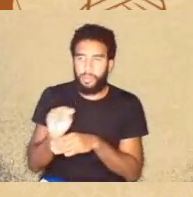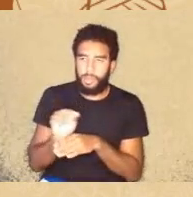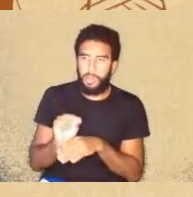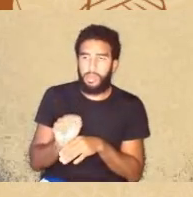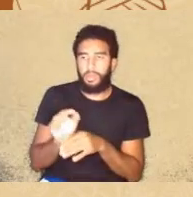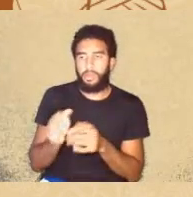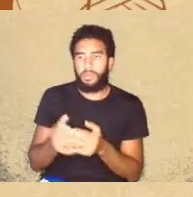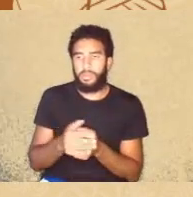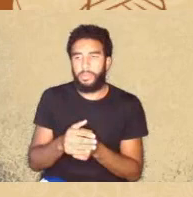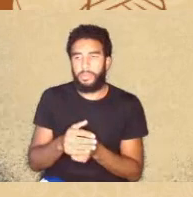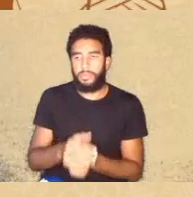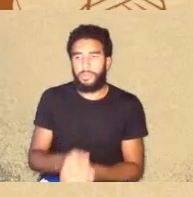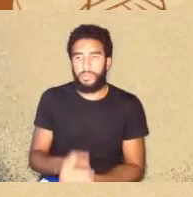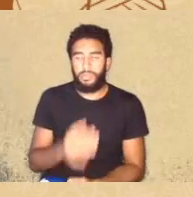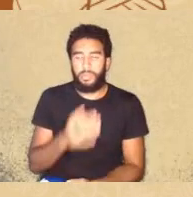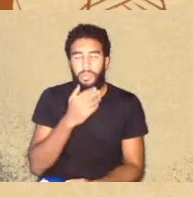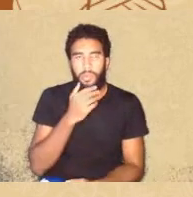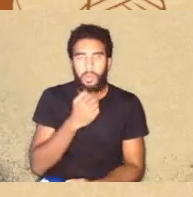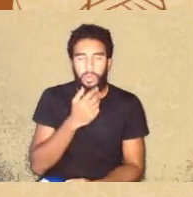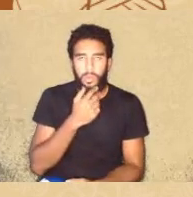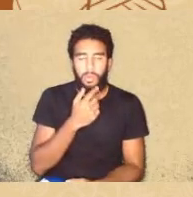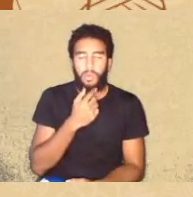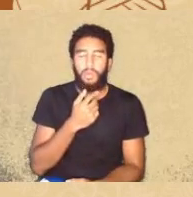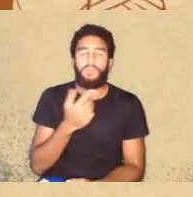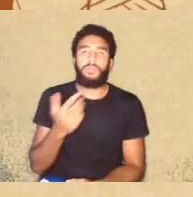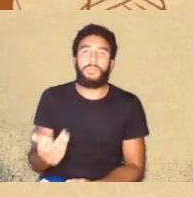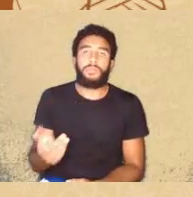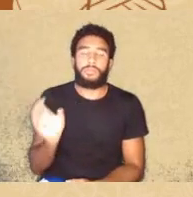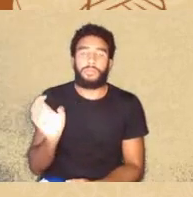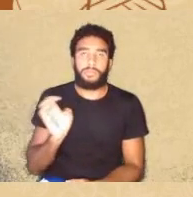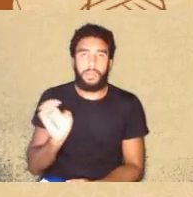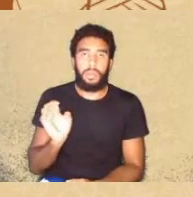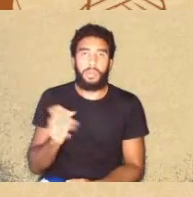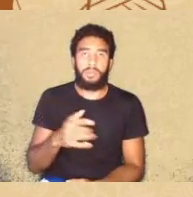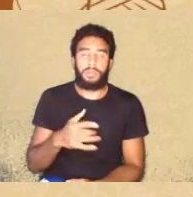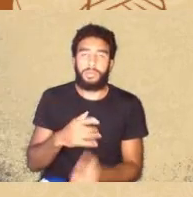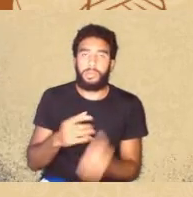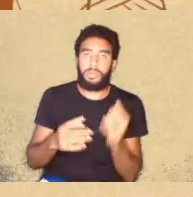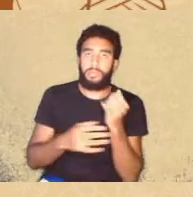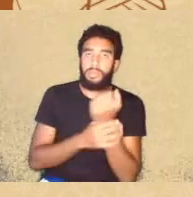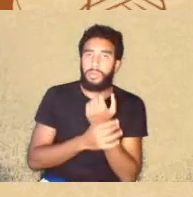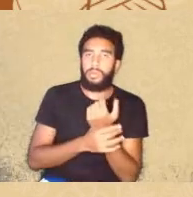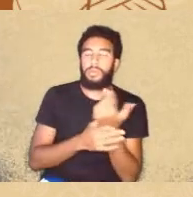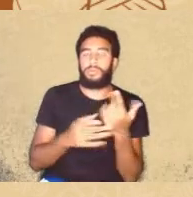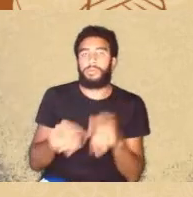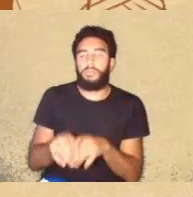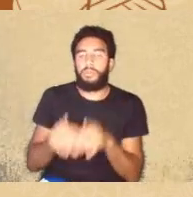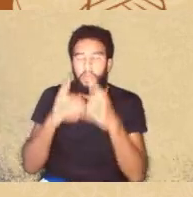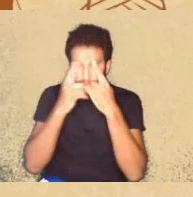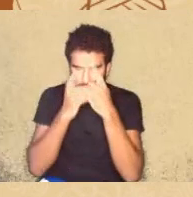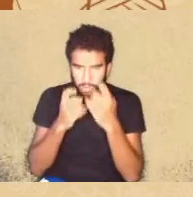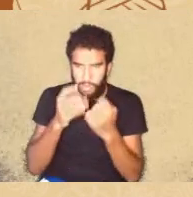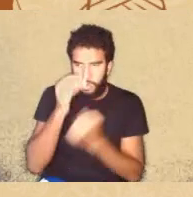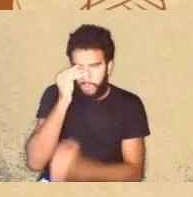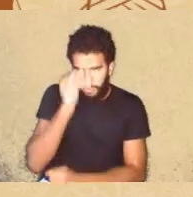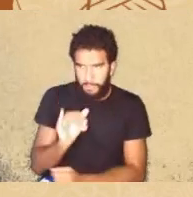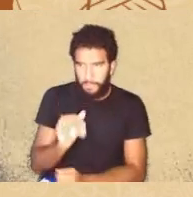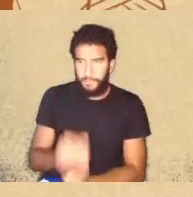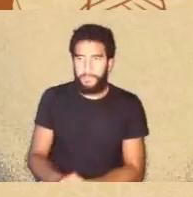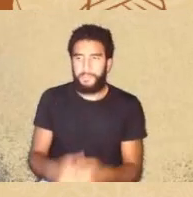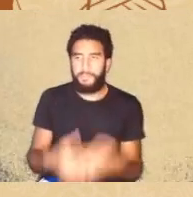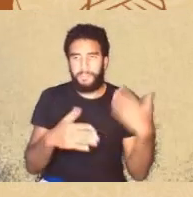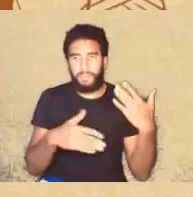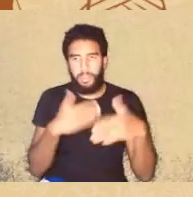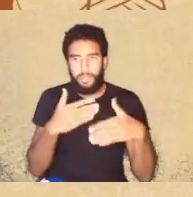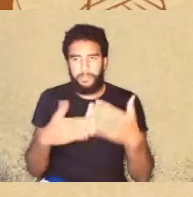para os gays, cuidar de segurança, de violência, e por aí vai. Então,